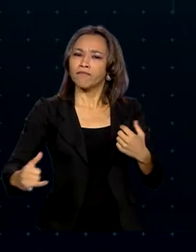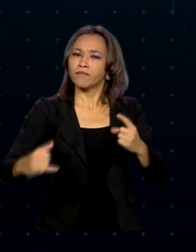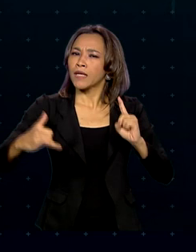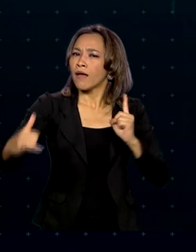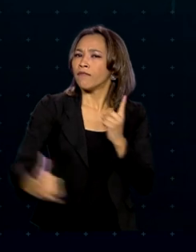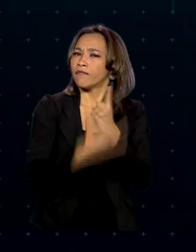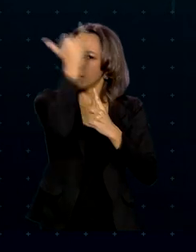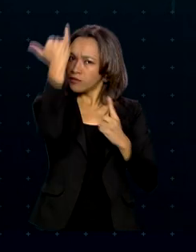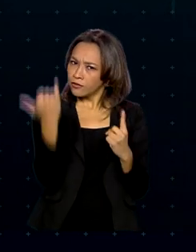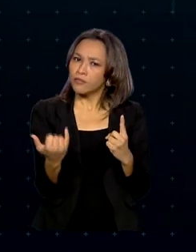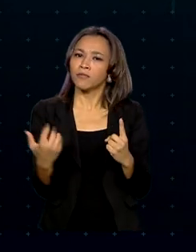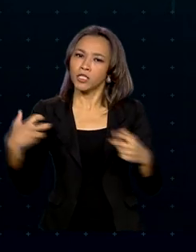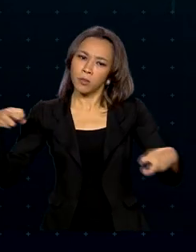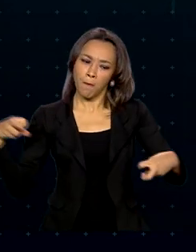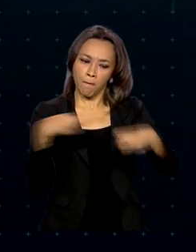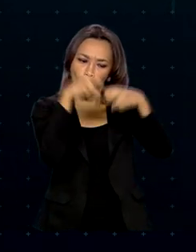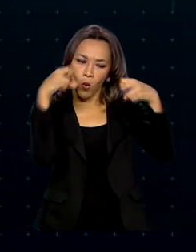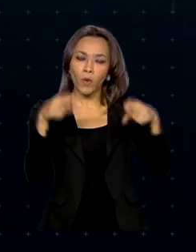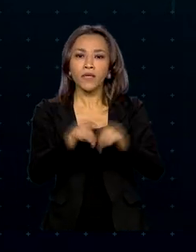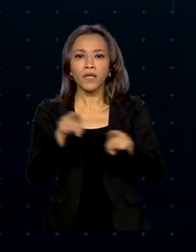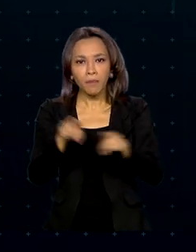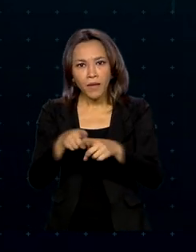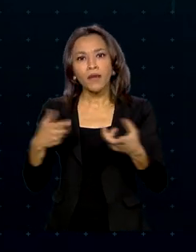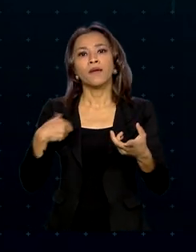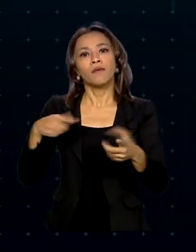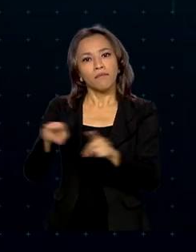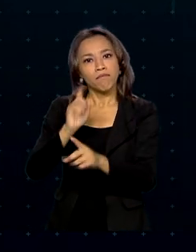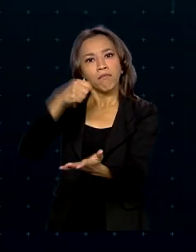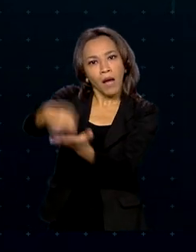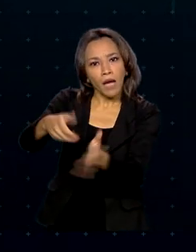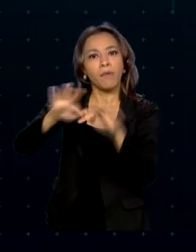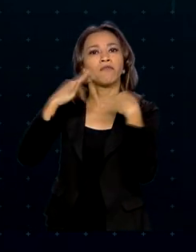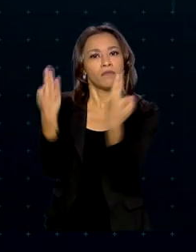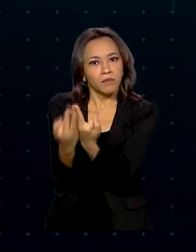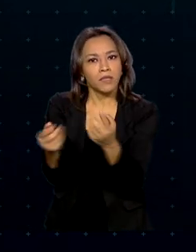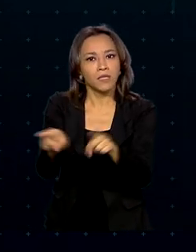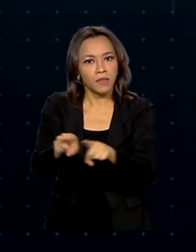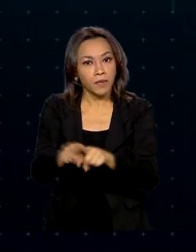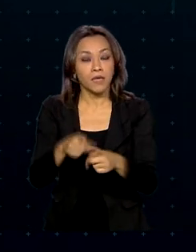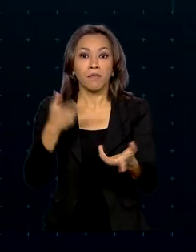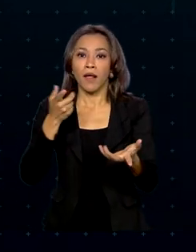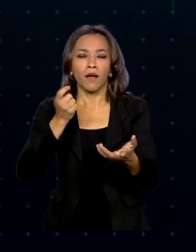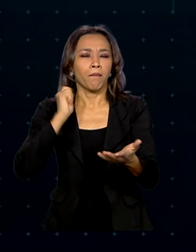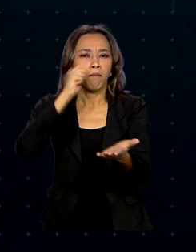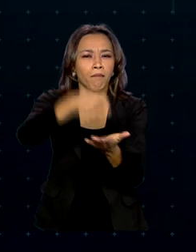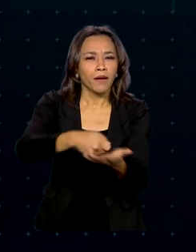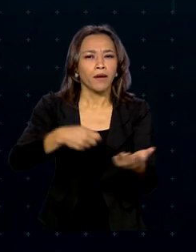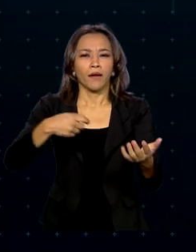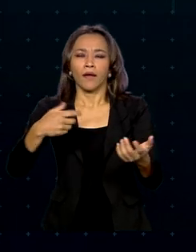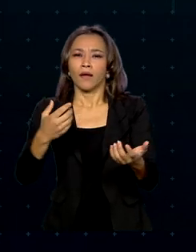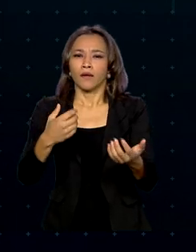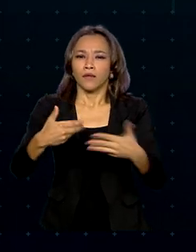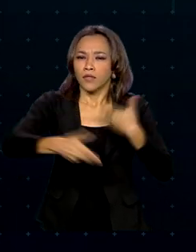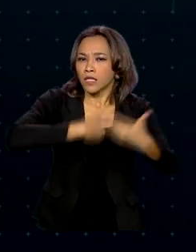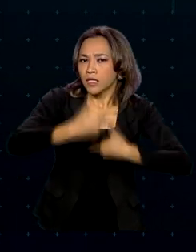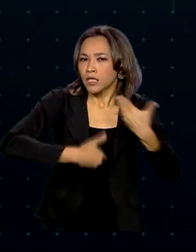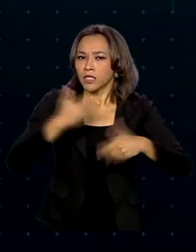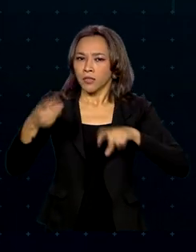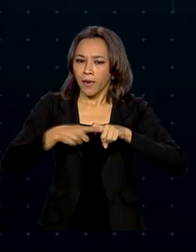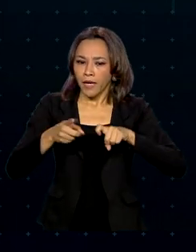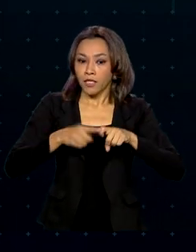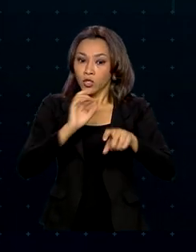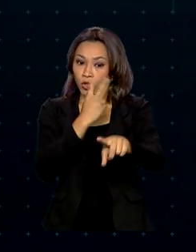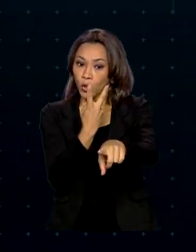morte indeniza os parentes atualmente o valor pago para despesas médicas é de até 2 mil e